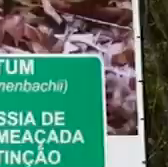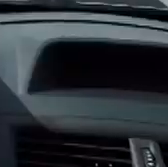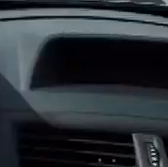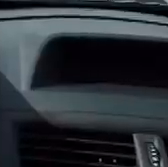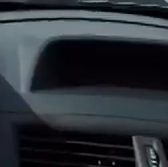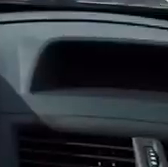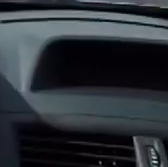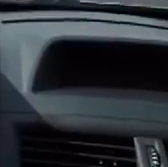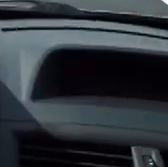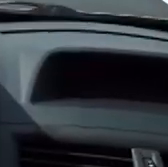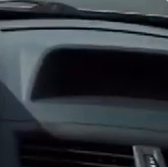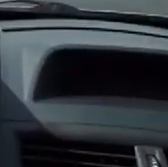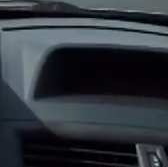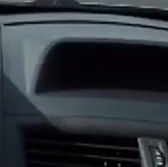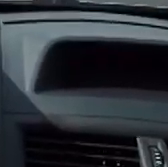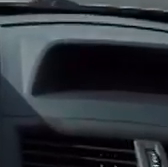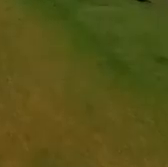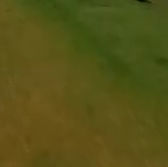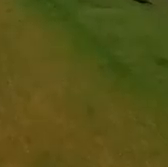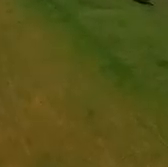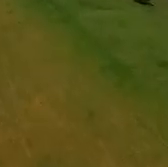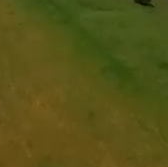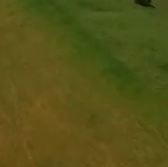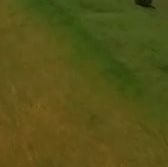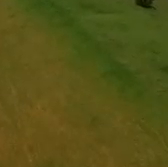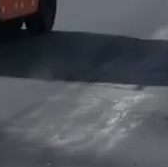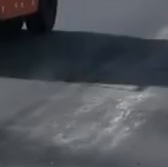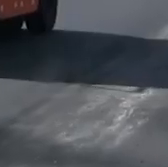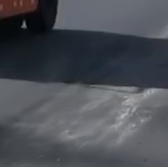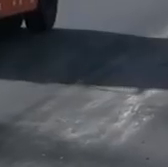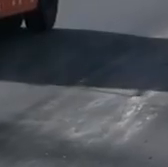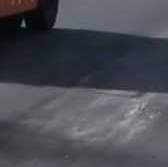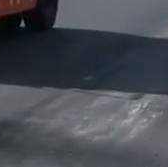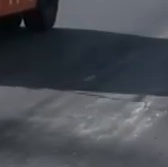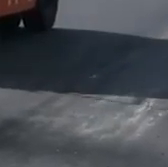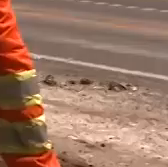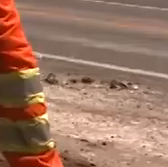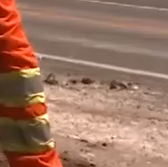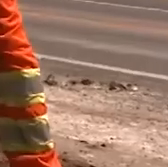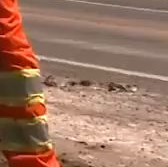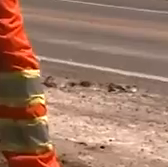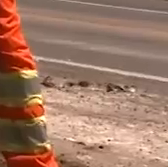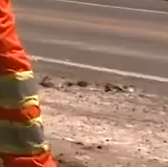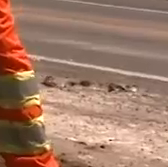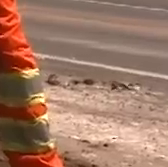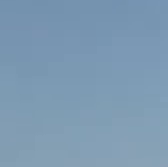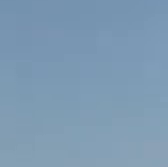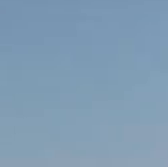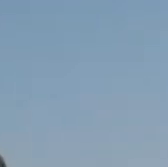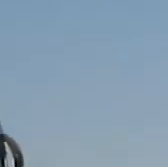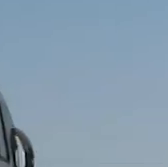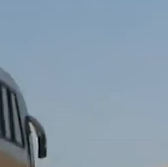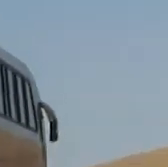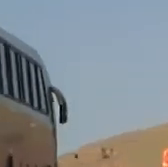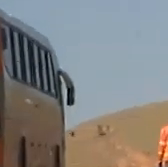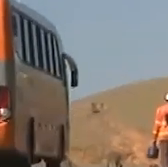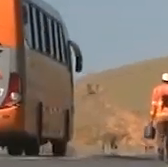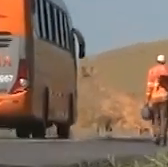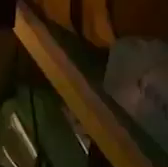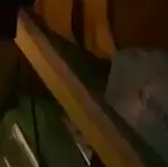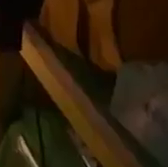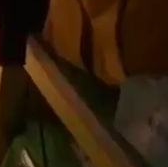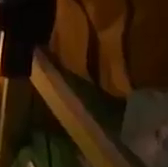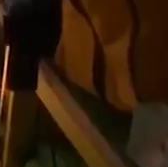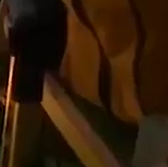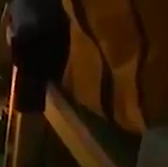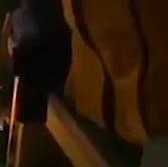já deveria ter sido finalizado há alguns anos, porque não foi cumprido em nenhuma parte, nem 10% do que